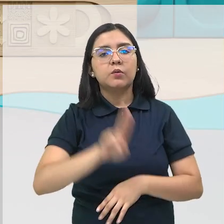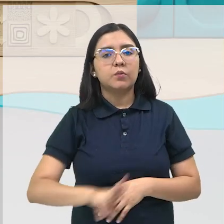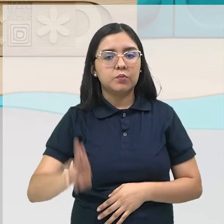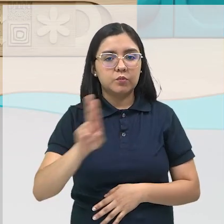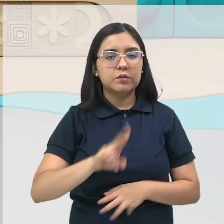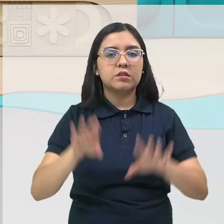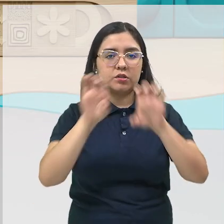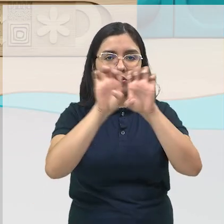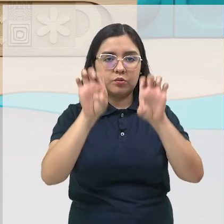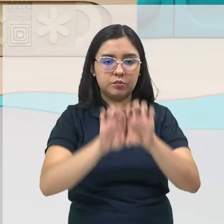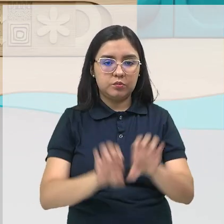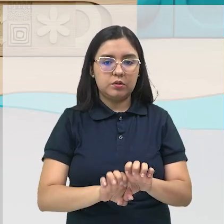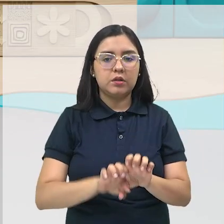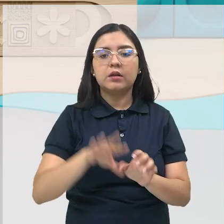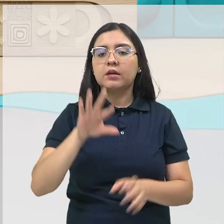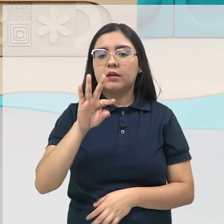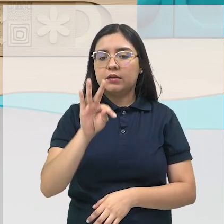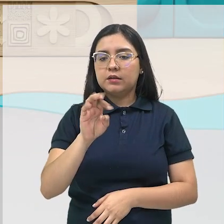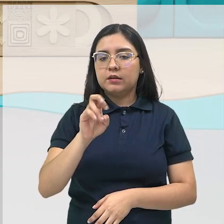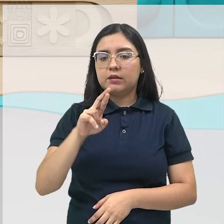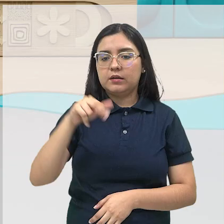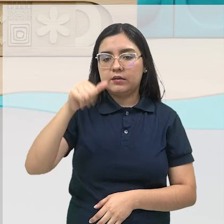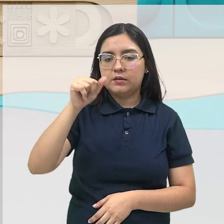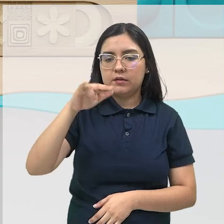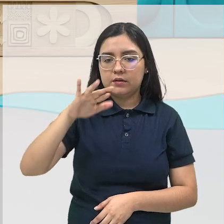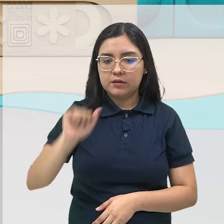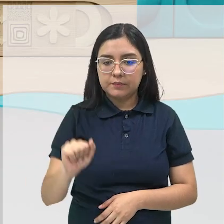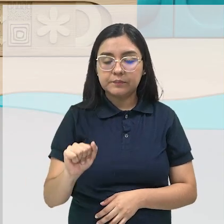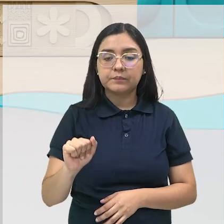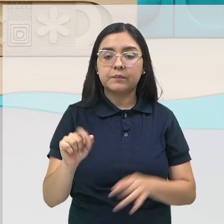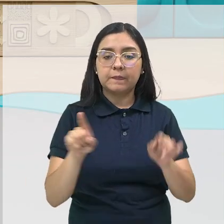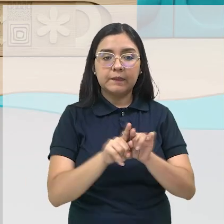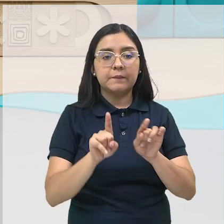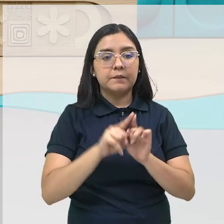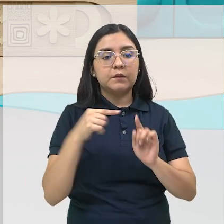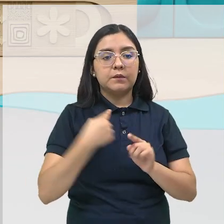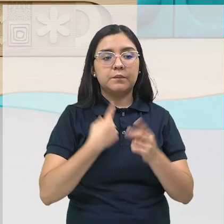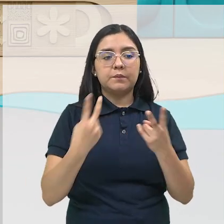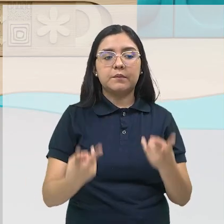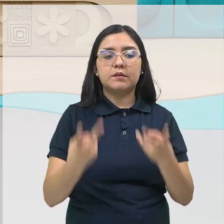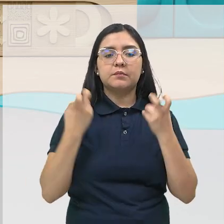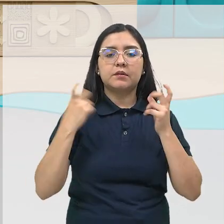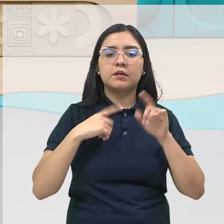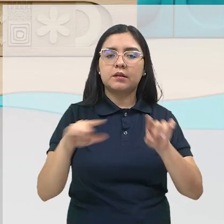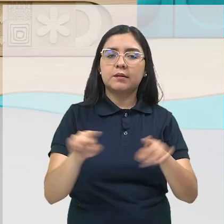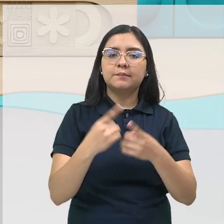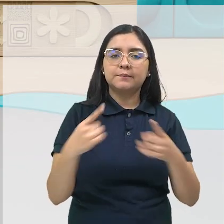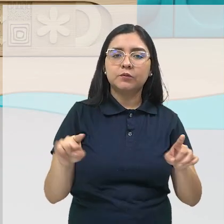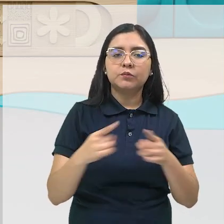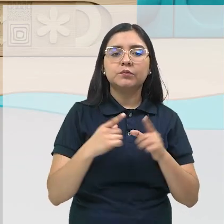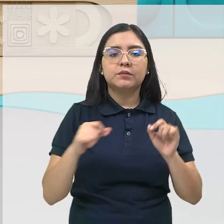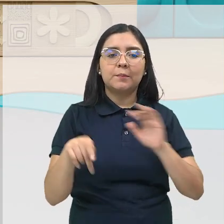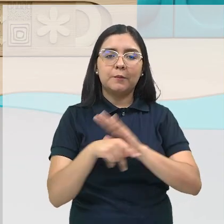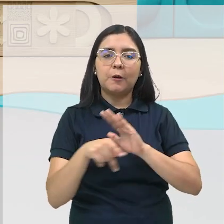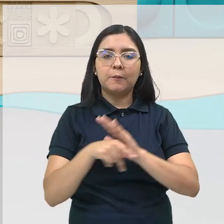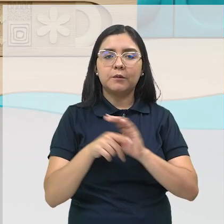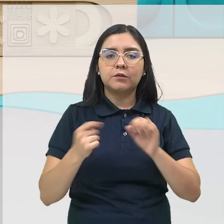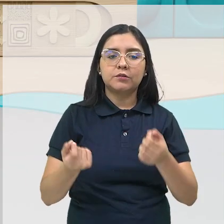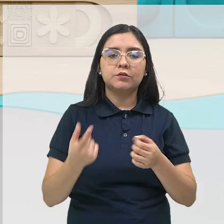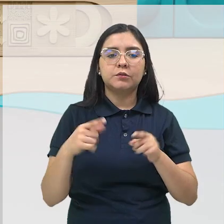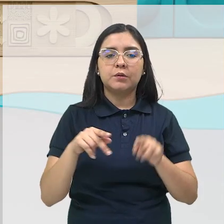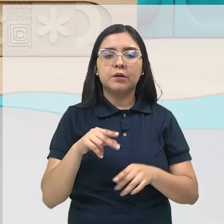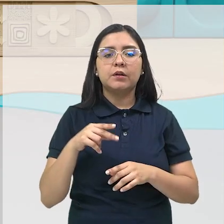esse formato, bem como a gente consegue olhar naquelas canções de ninar o